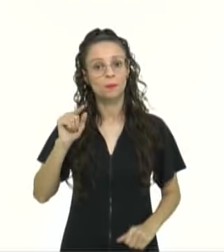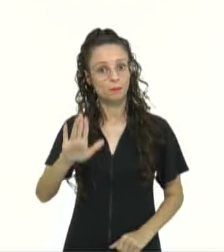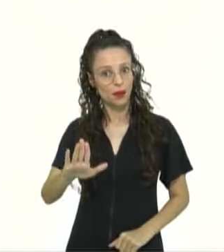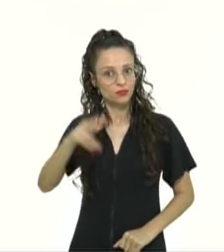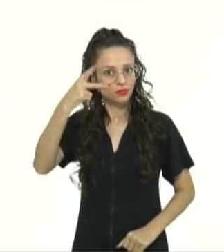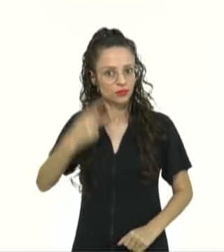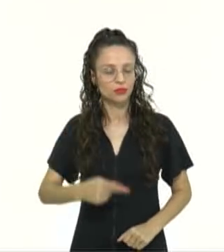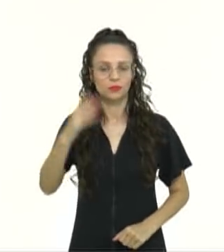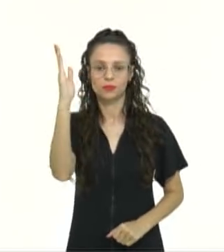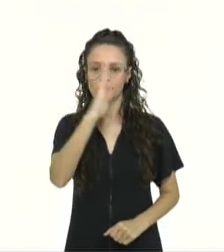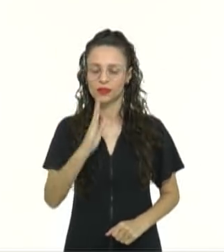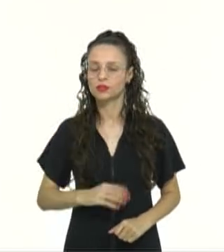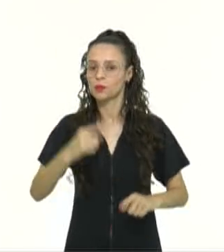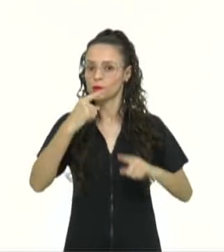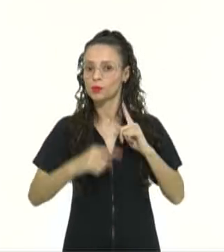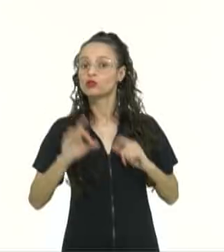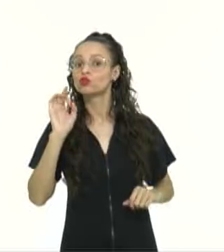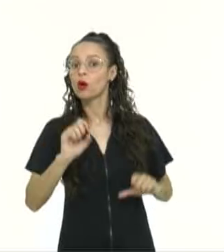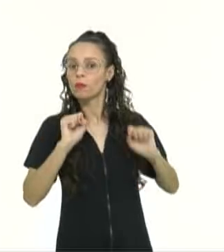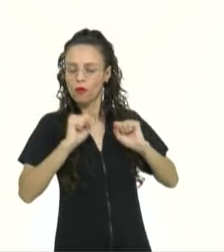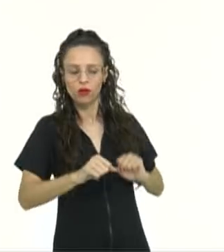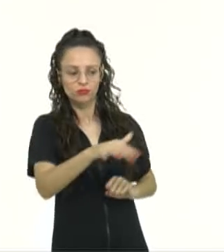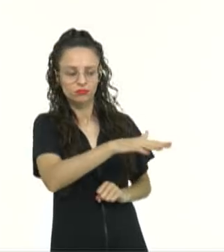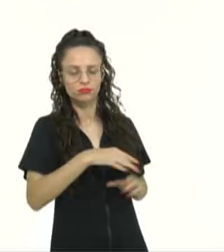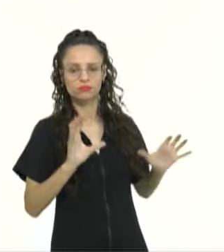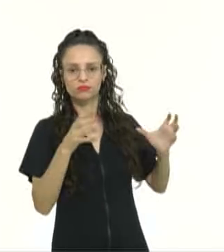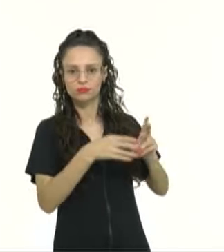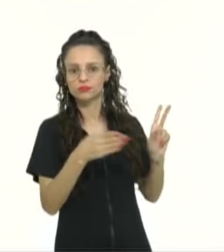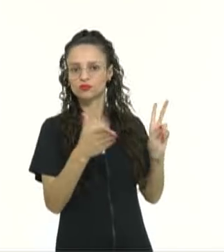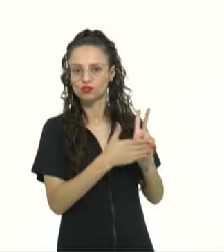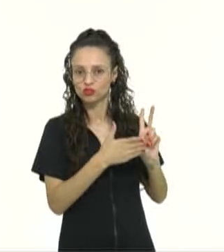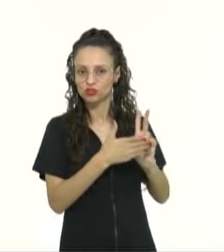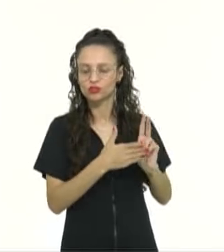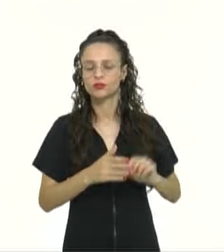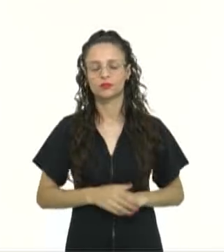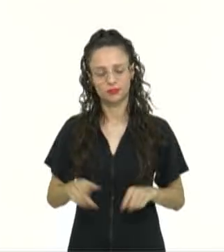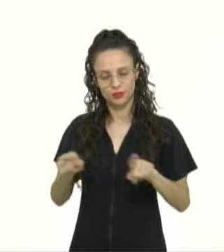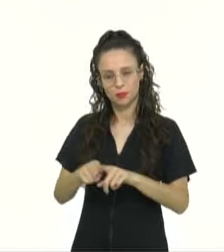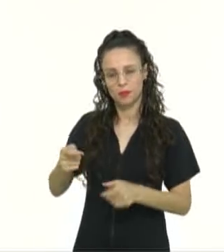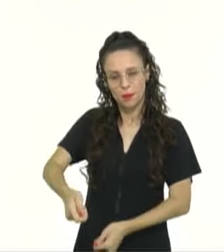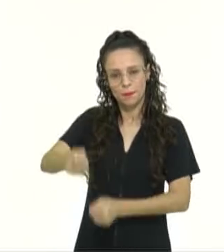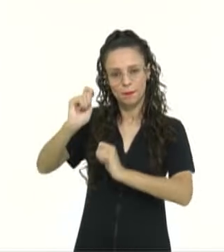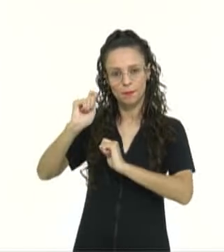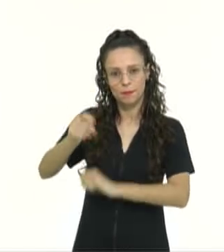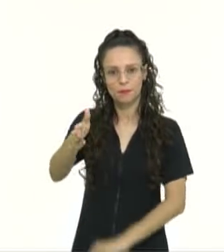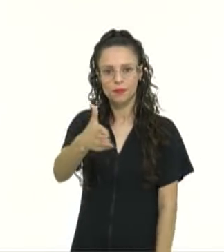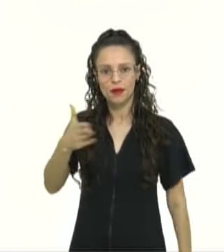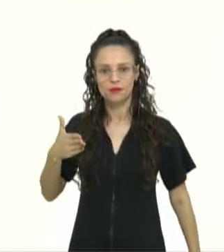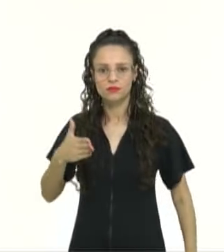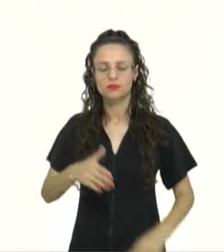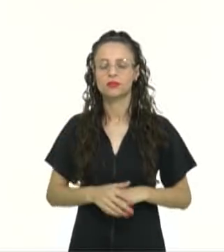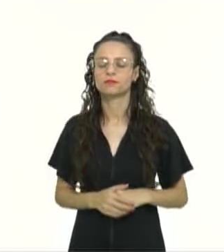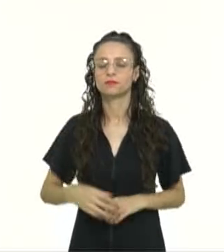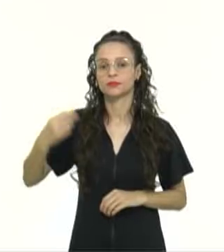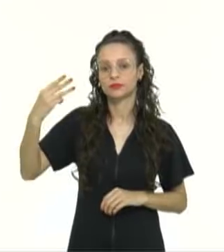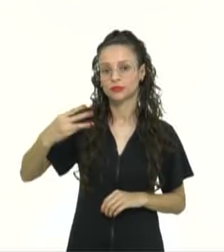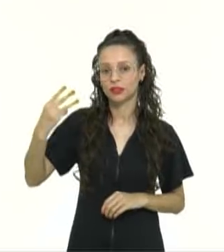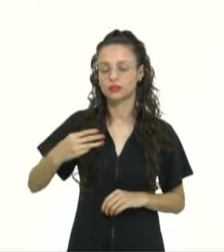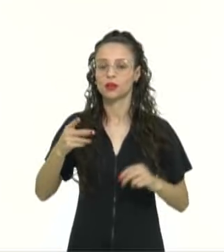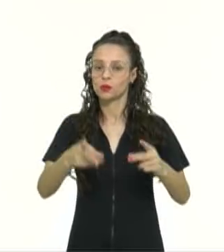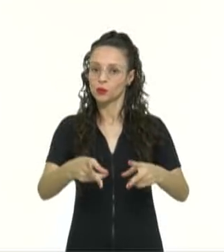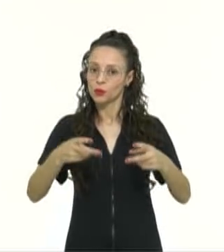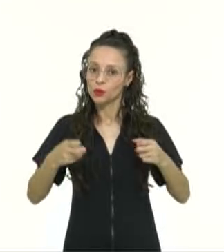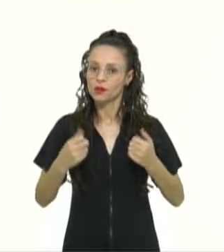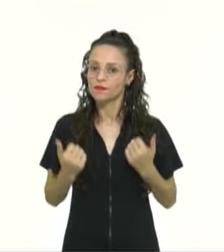ilegal no país, exceto para comunidades indígenas, e a pesca. E a alternativa, né, terceira, o